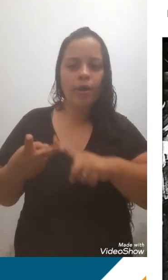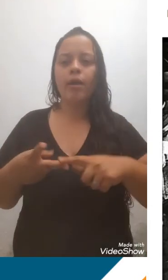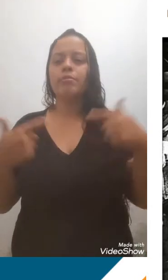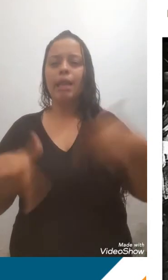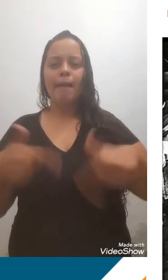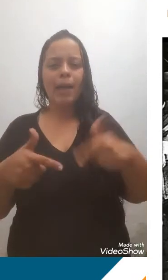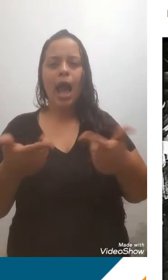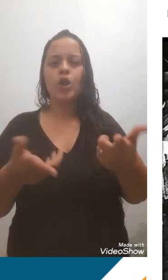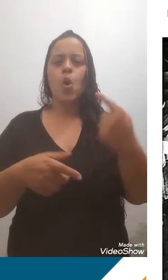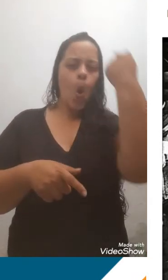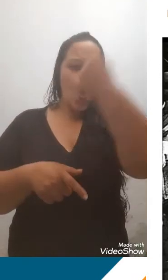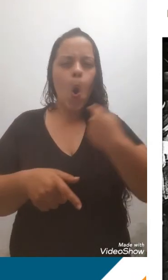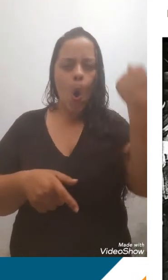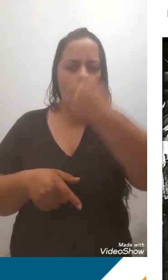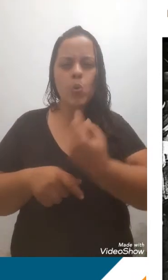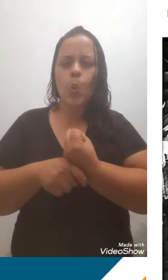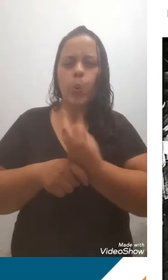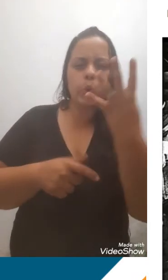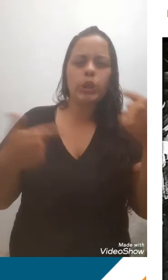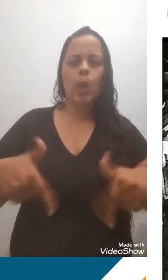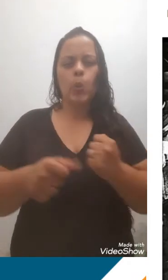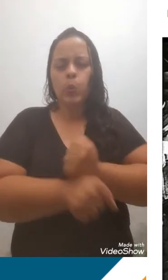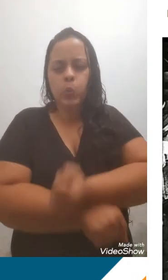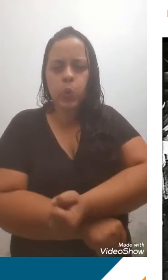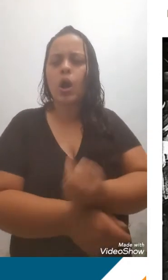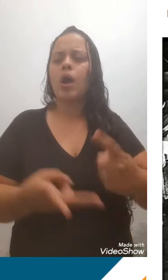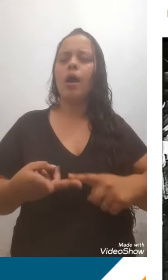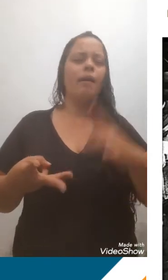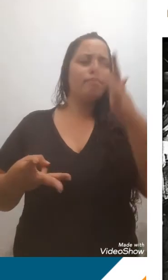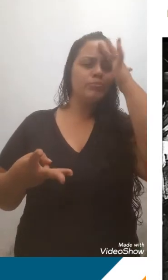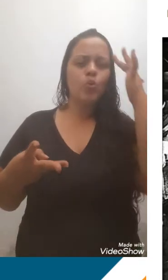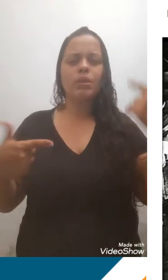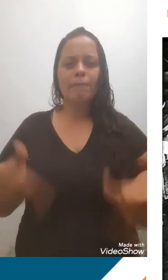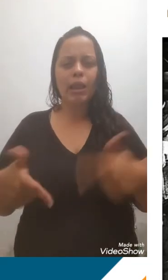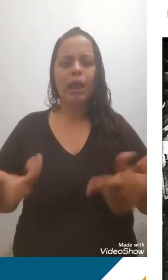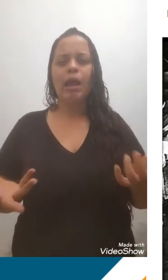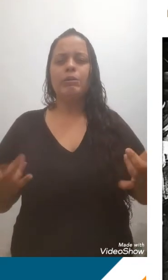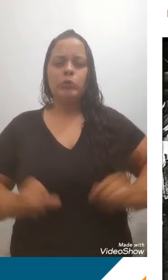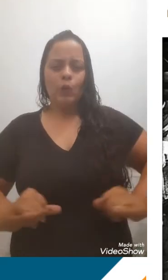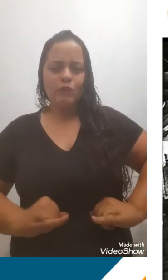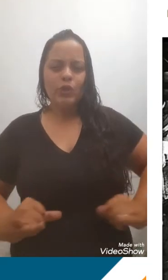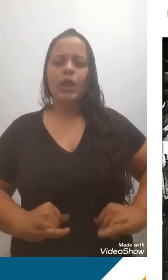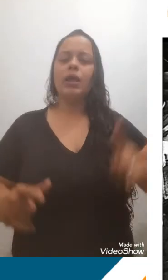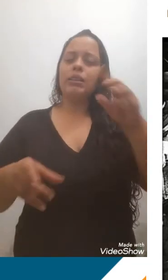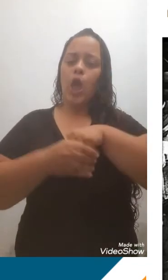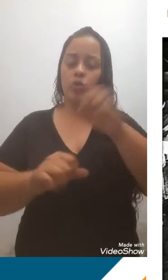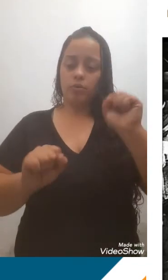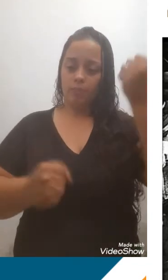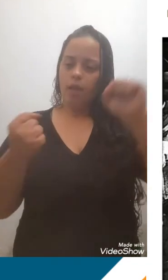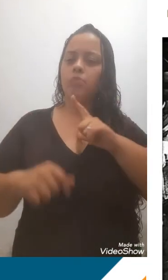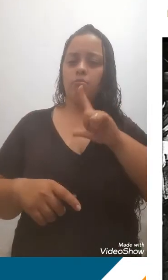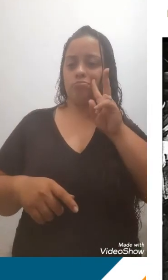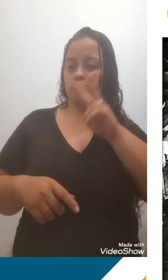de trabalho com longas jornadas de trabalho, os operários numa condição muito degradante dentro das indústrias, que a gente pode ver